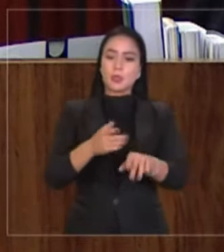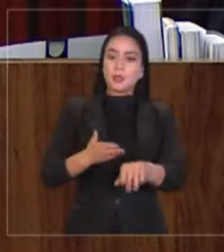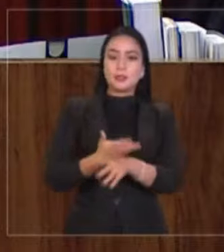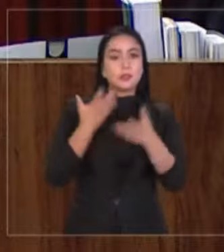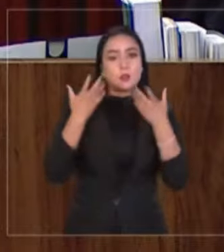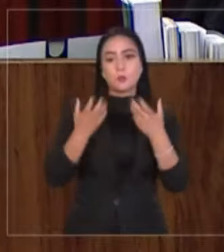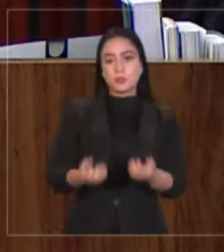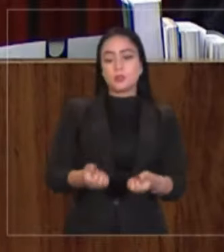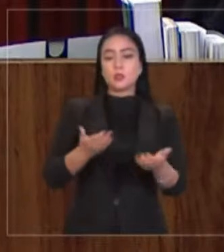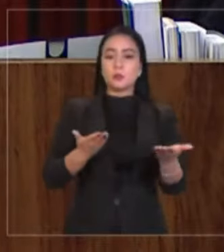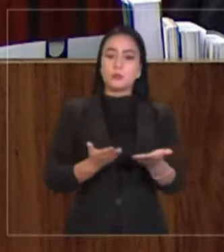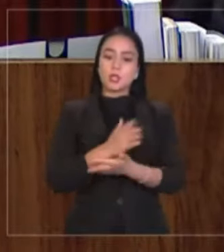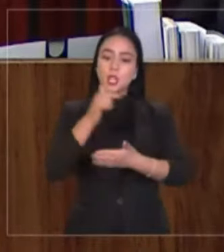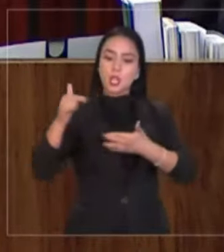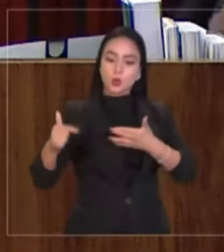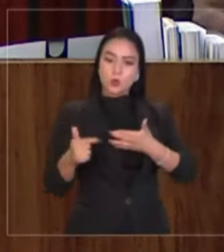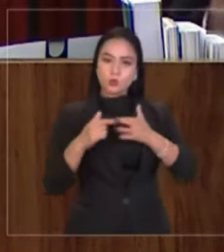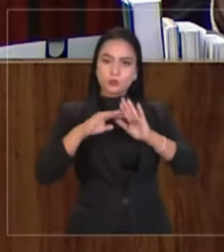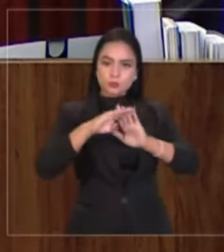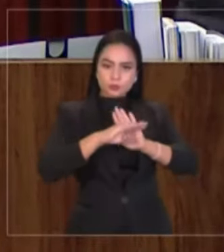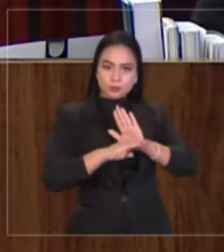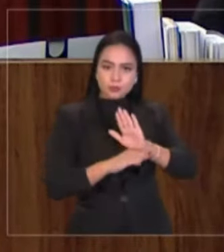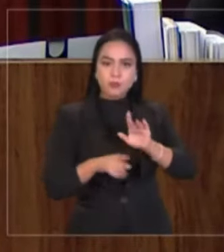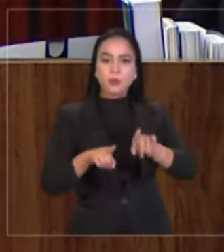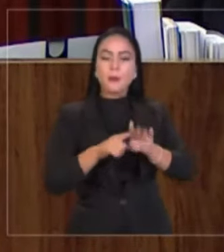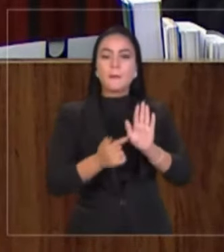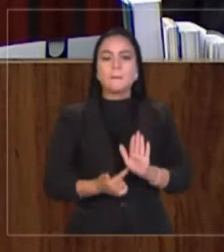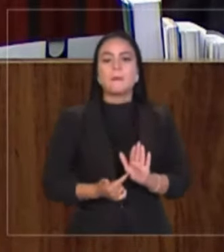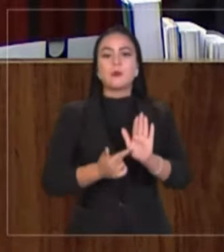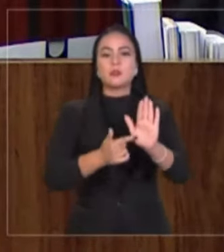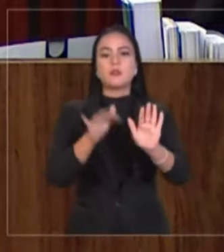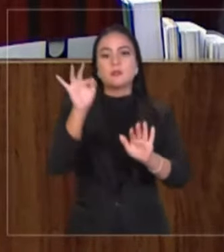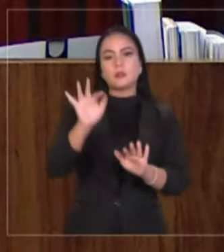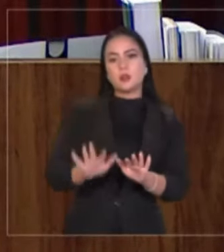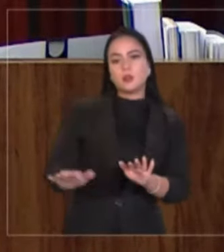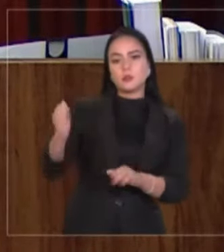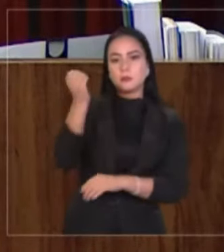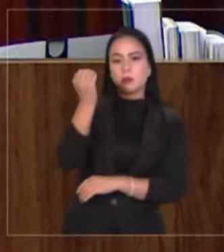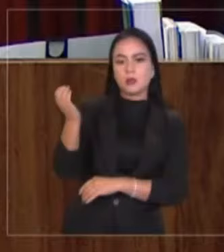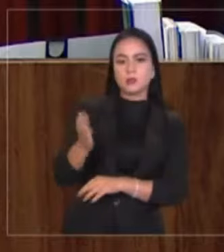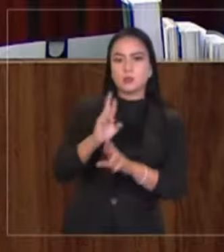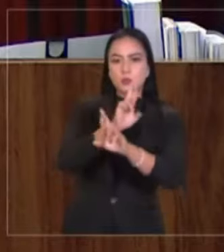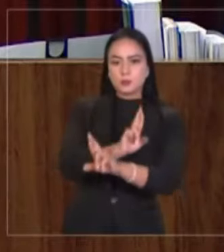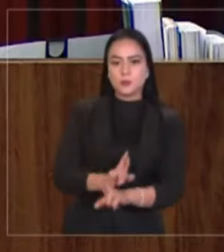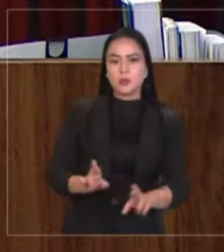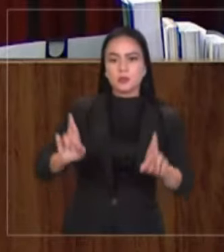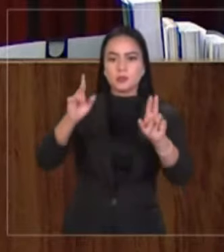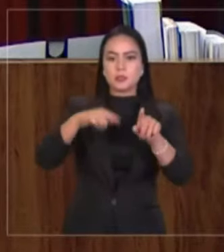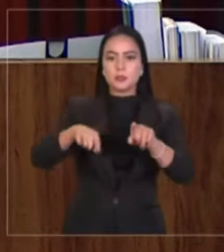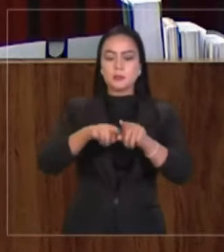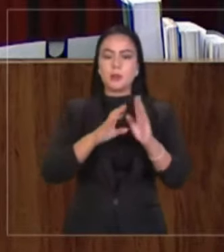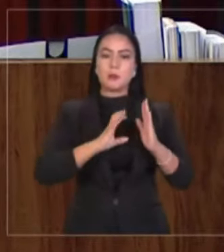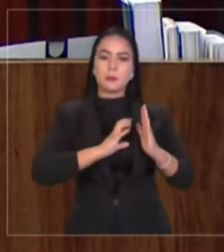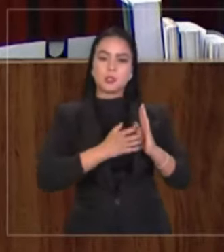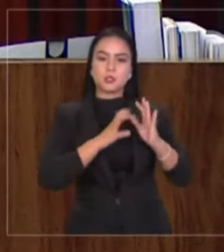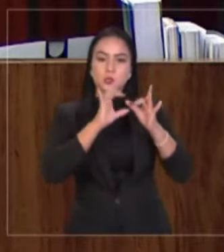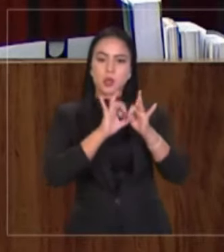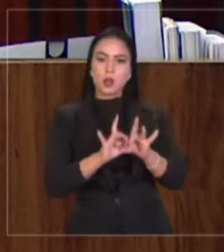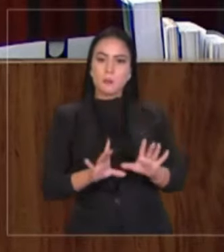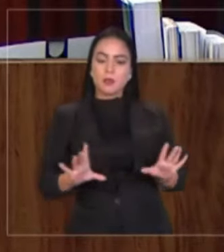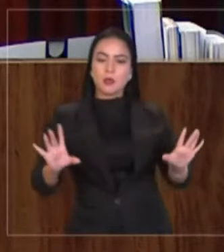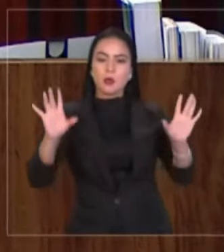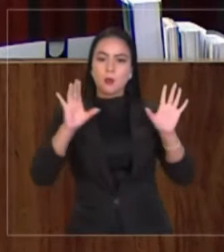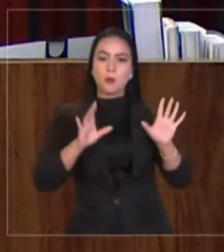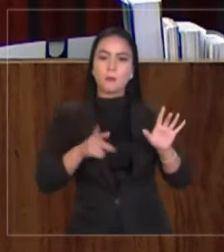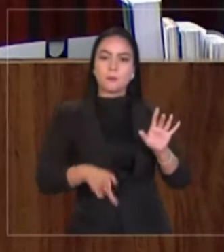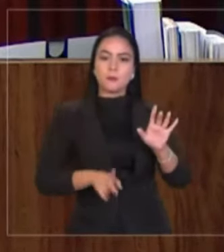provimento aos recursos ordinários interpostos pela federação Brasil da esperança e pelo partido Liberal mantendo